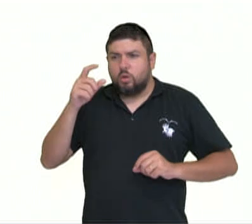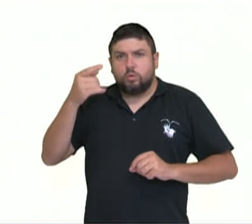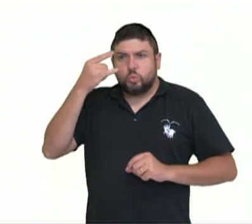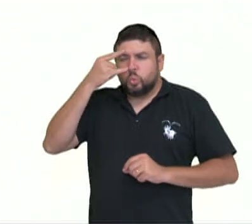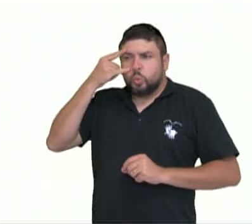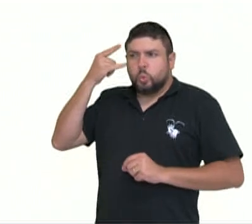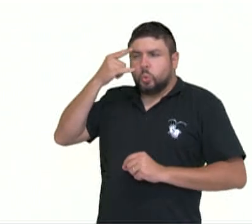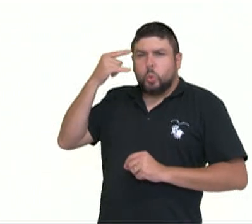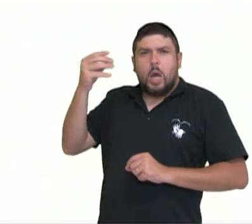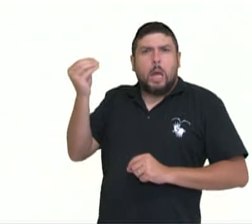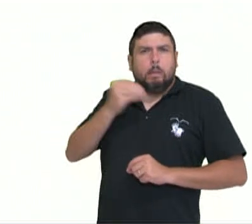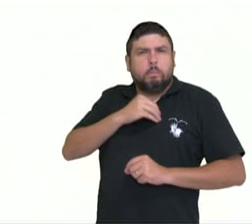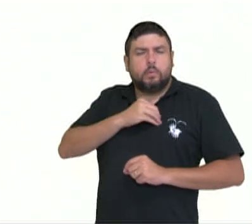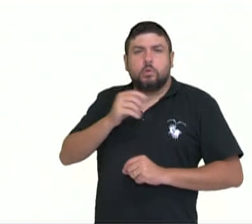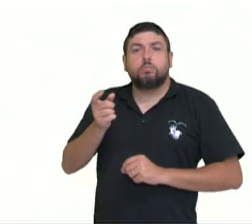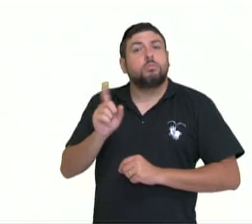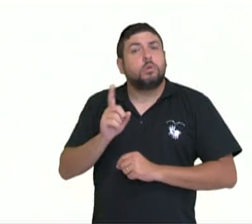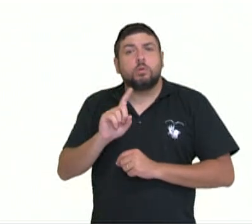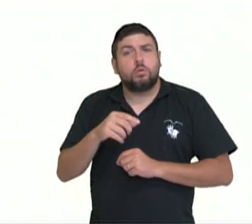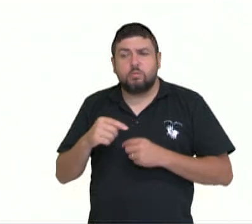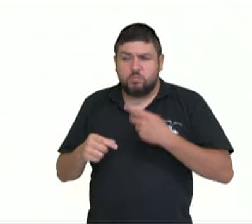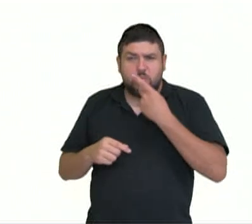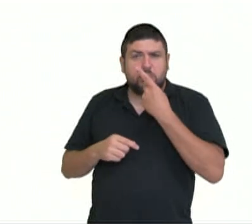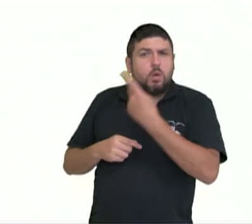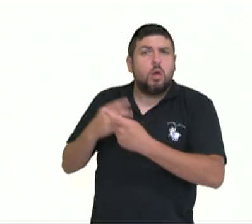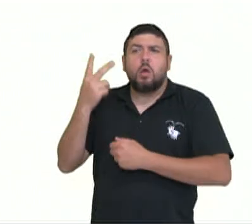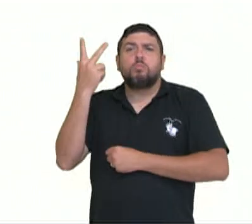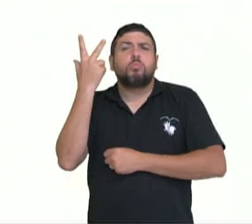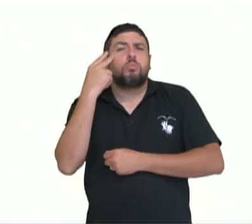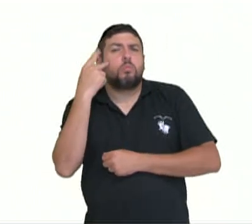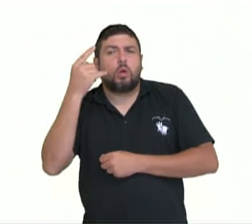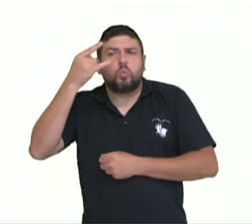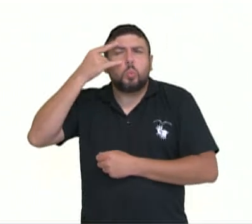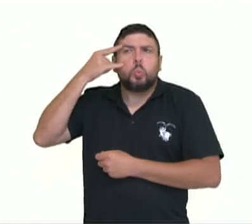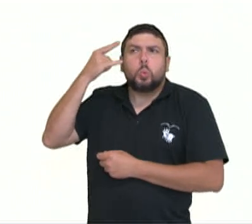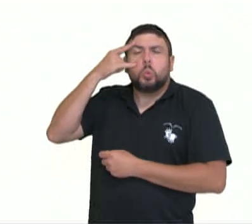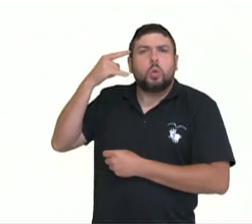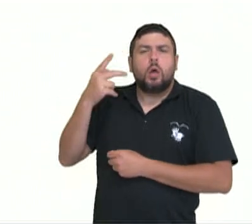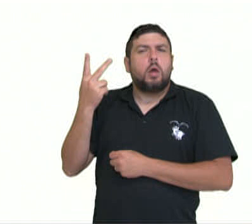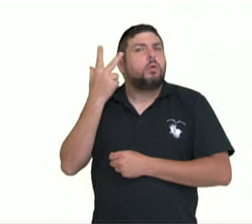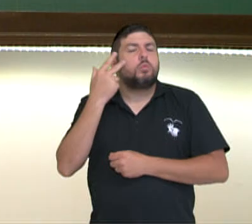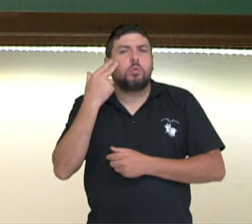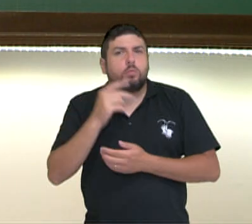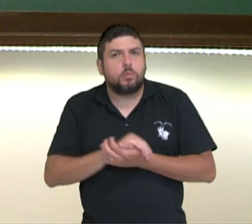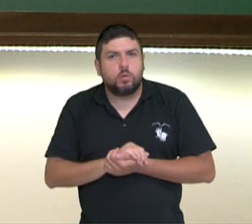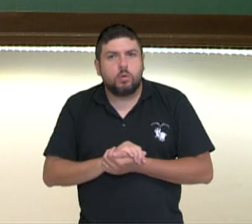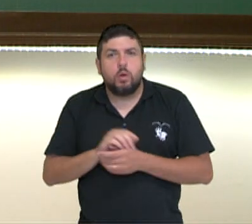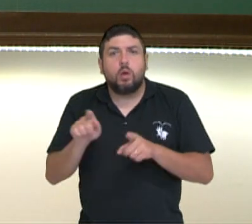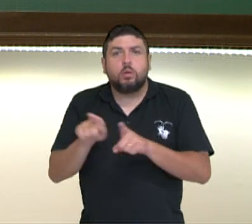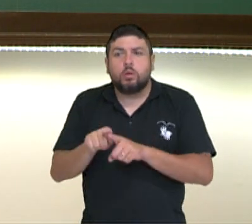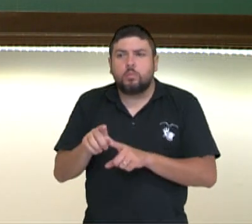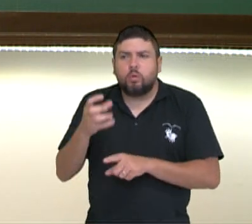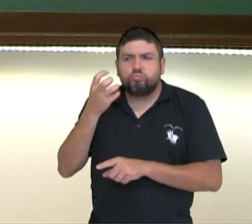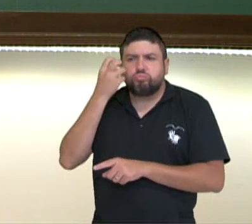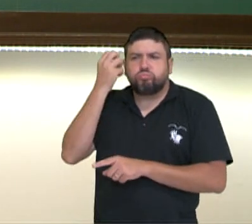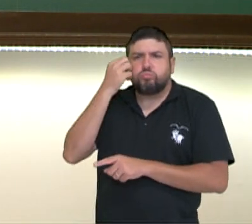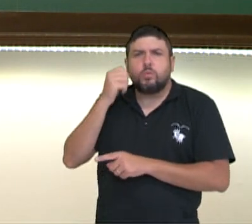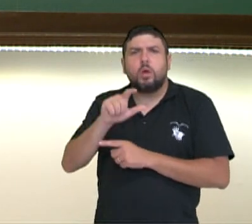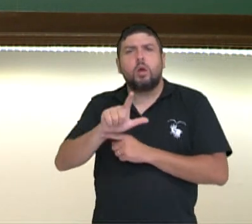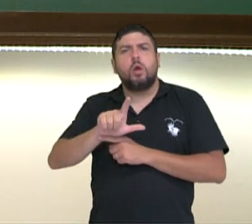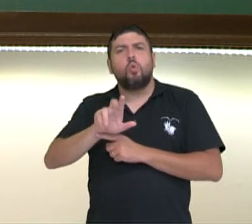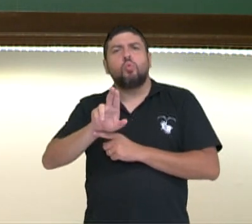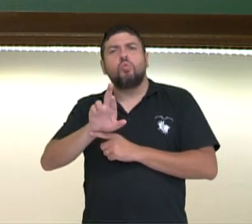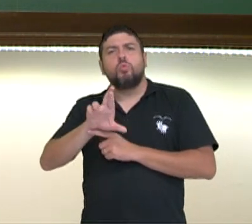pregava uma vida voltada para o trabalho e oração. O puritanismo na Inglaterra, ele era uma versão